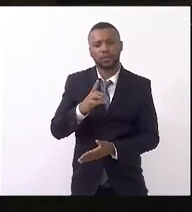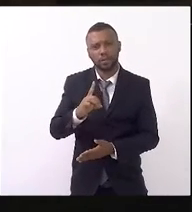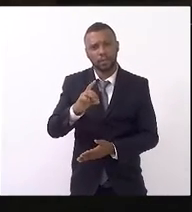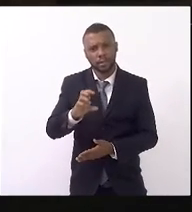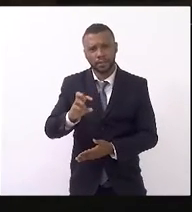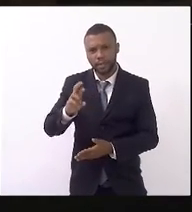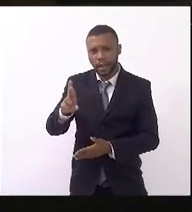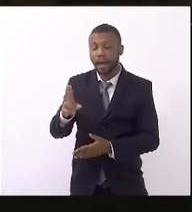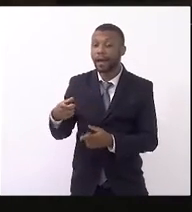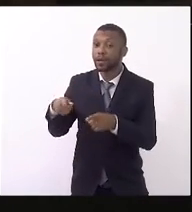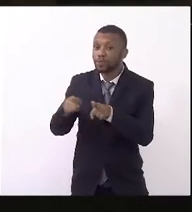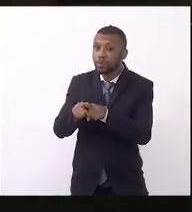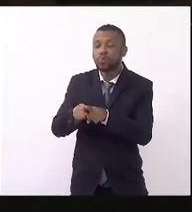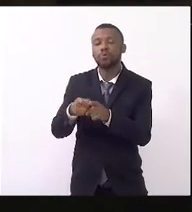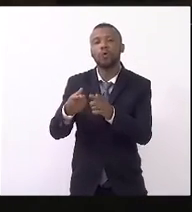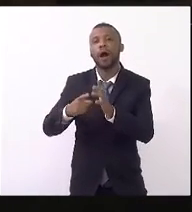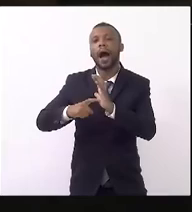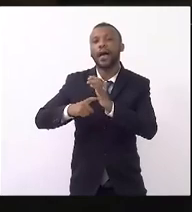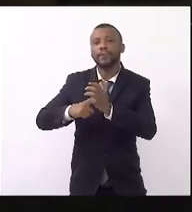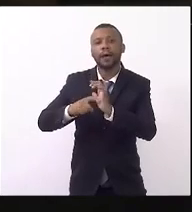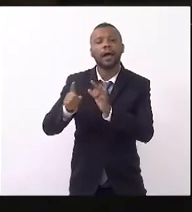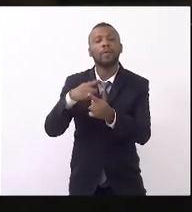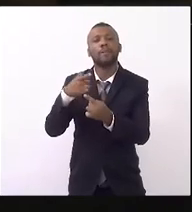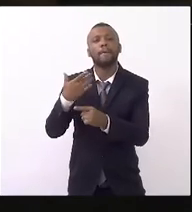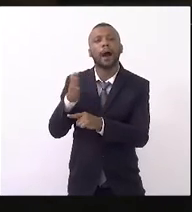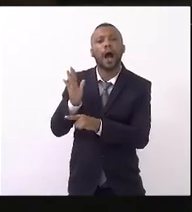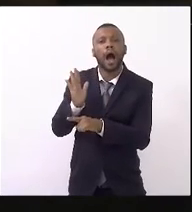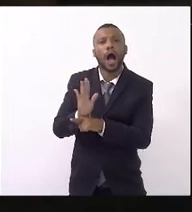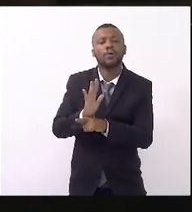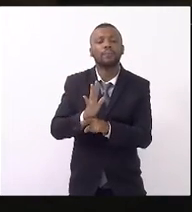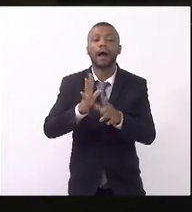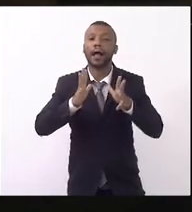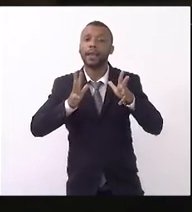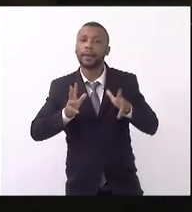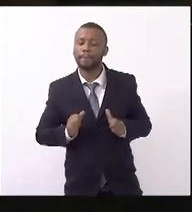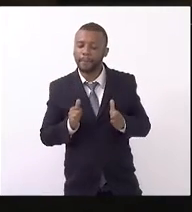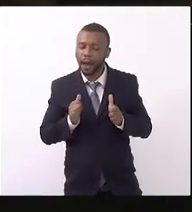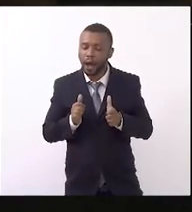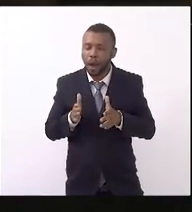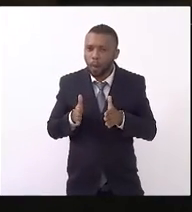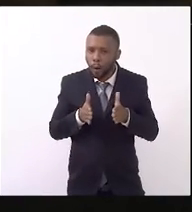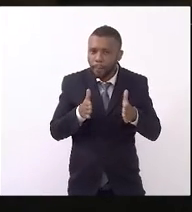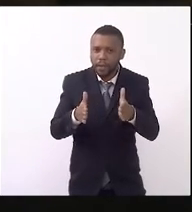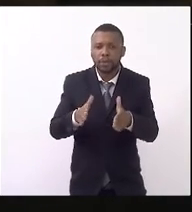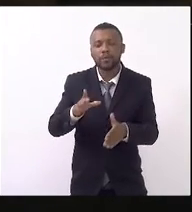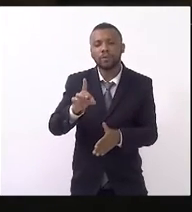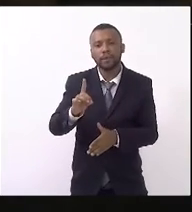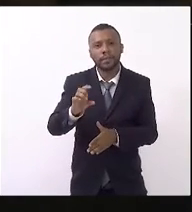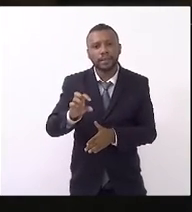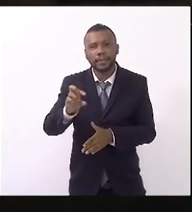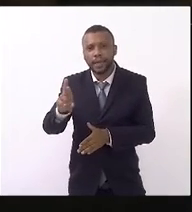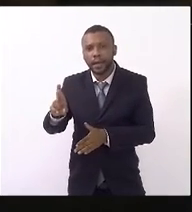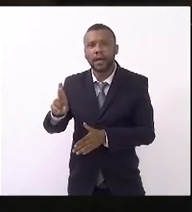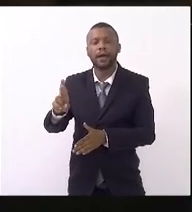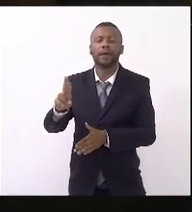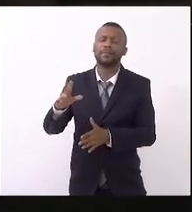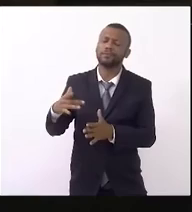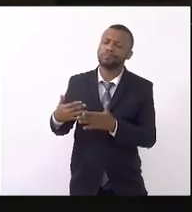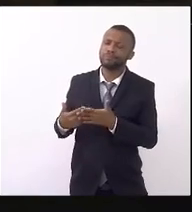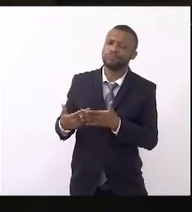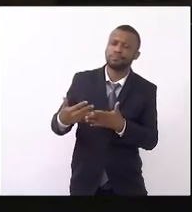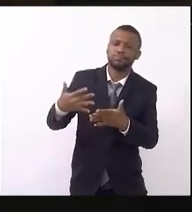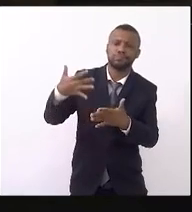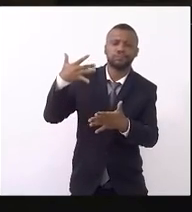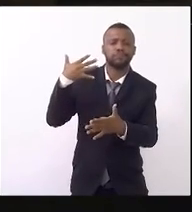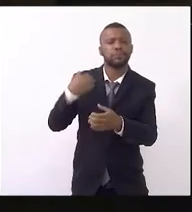as máquinas para ajudar na desobstrução da via. O DER, que já venho desde o